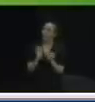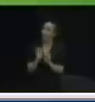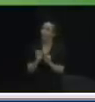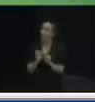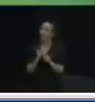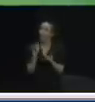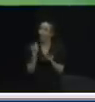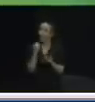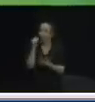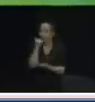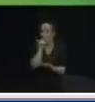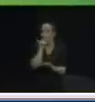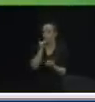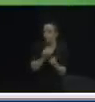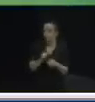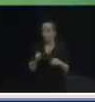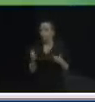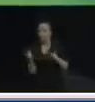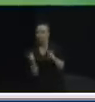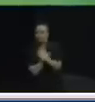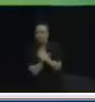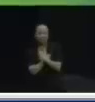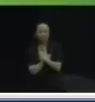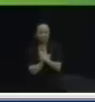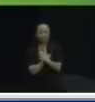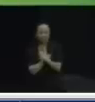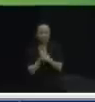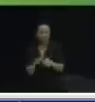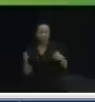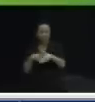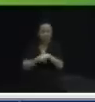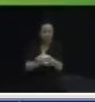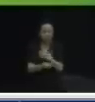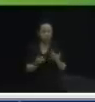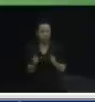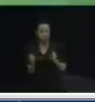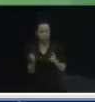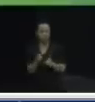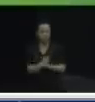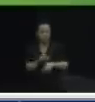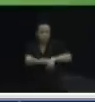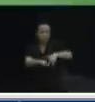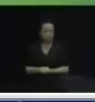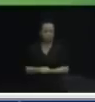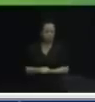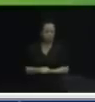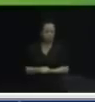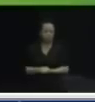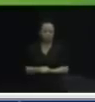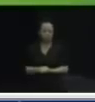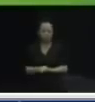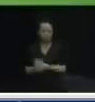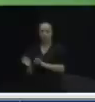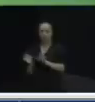se tornou Ministro da Justiça do governo bolsonaro saiu atirando fazendo relações que não foram comprovadas até hoje